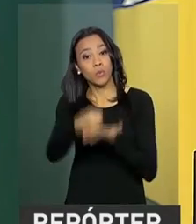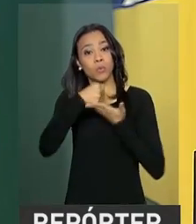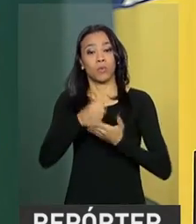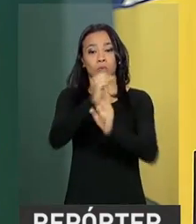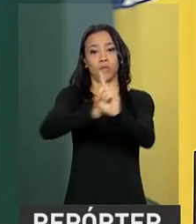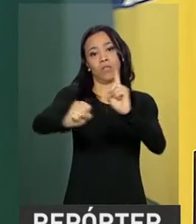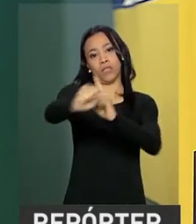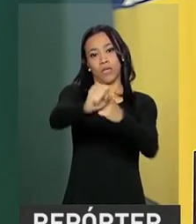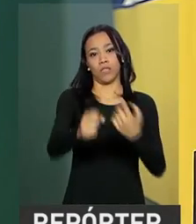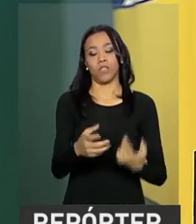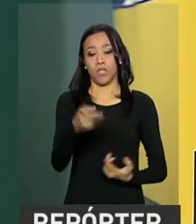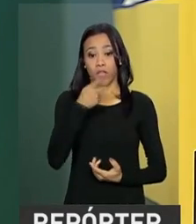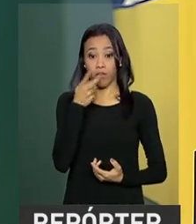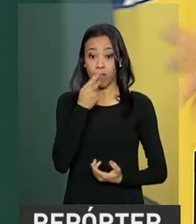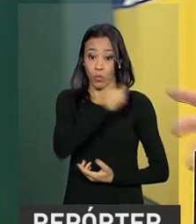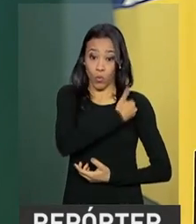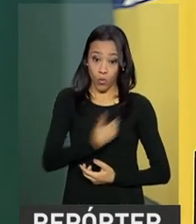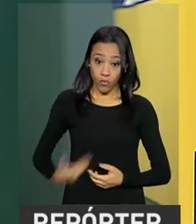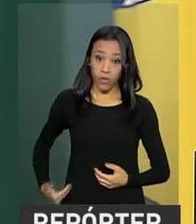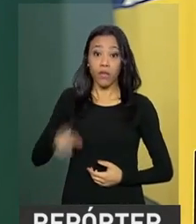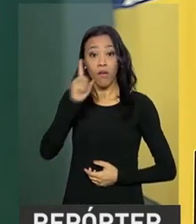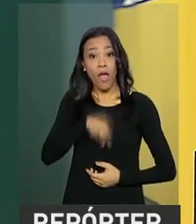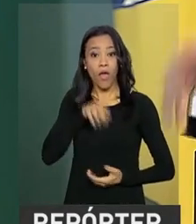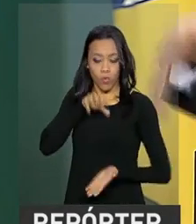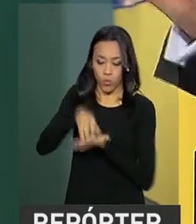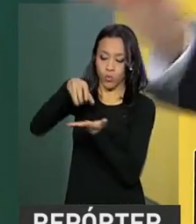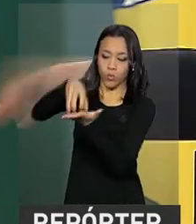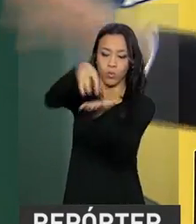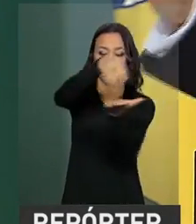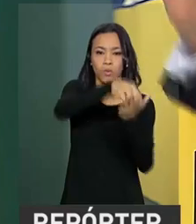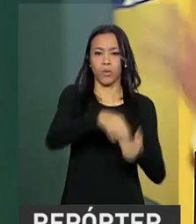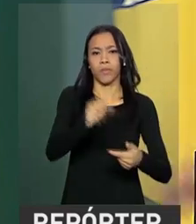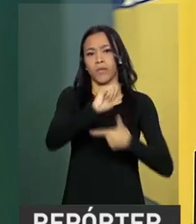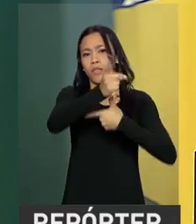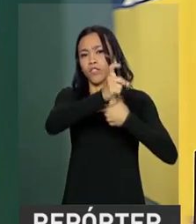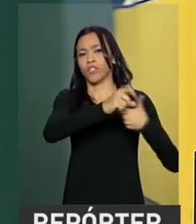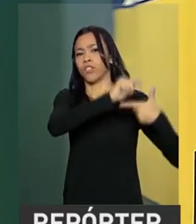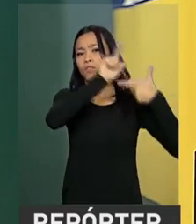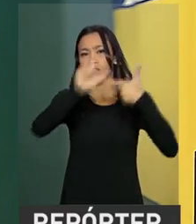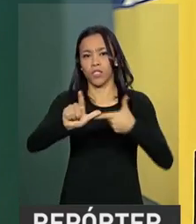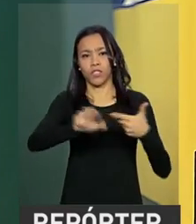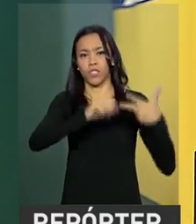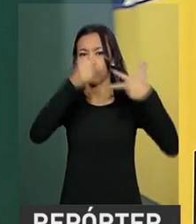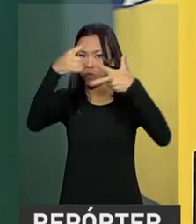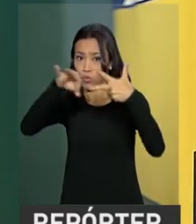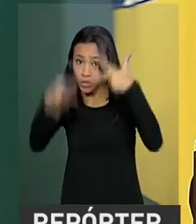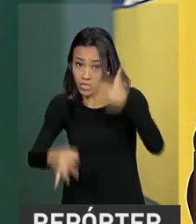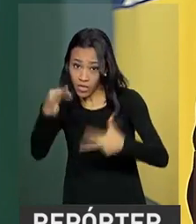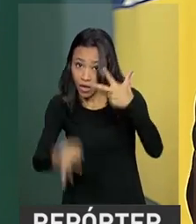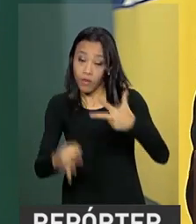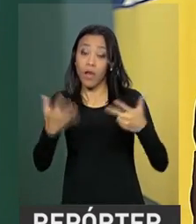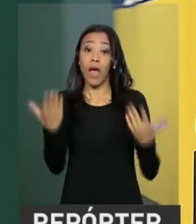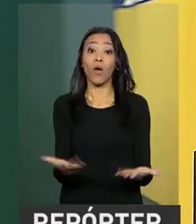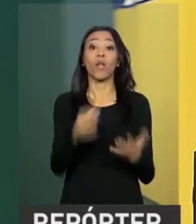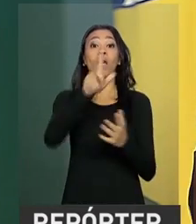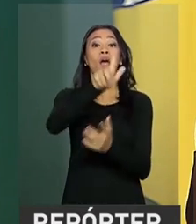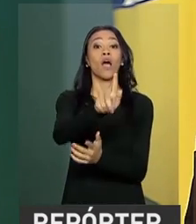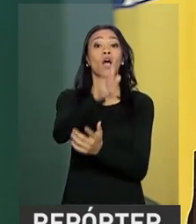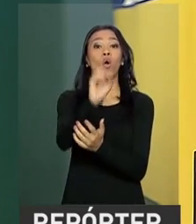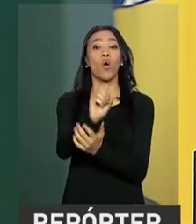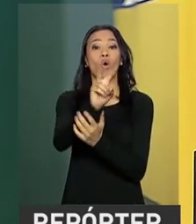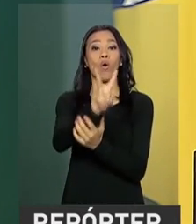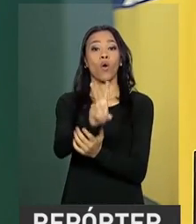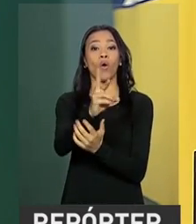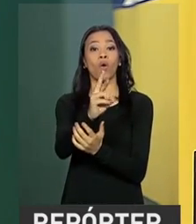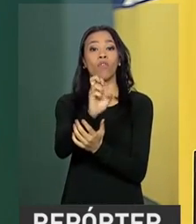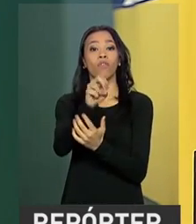eu governo são os órgãos institucionais executivo legislativo judiciário agora governança você precisa ter o apoio